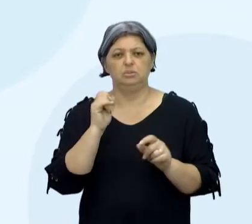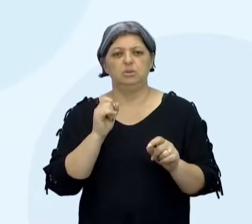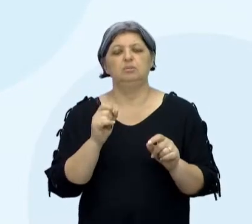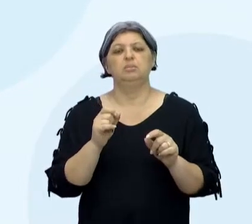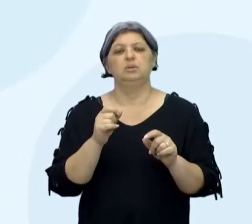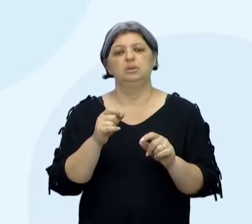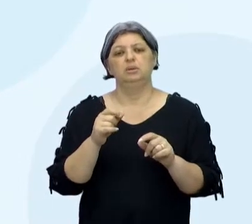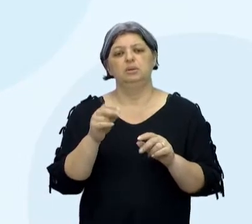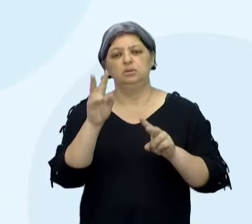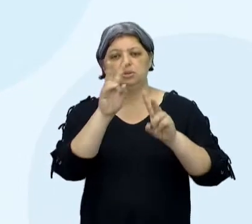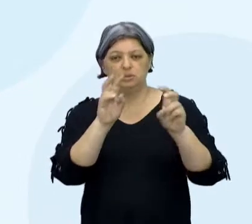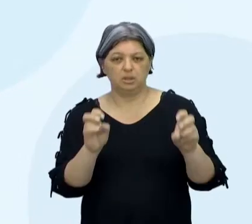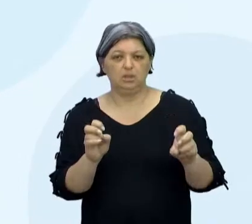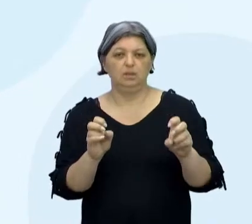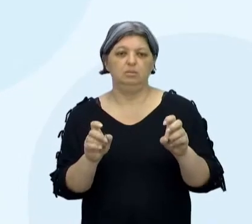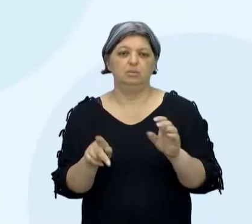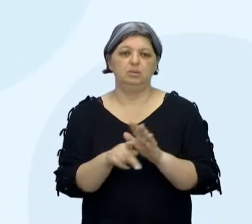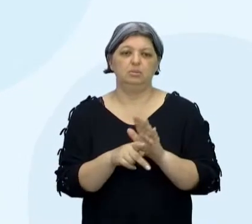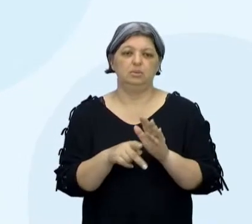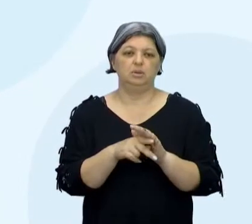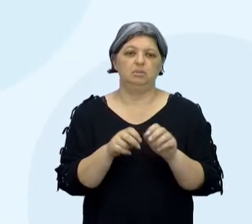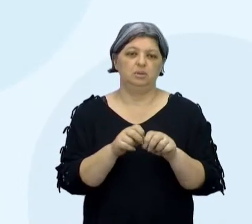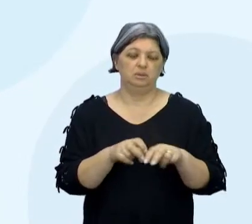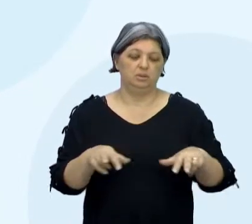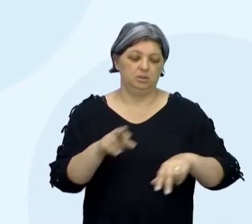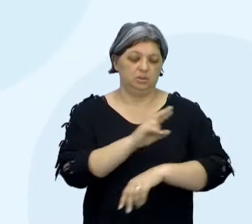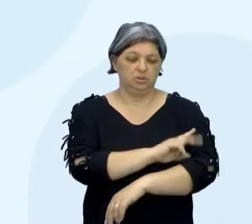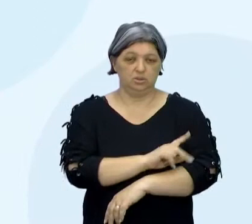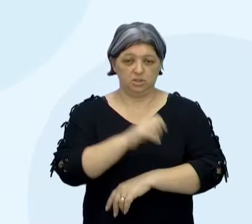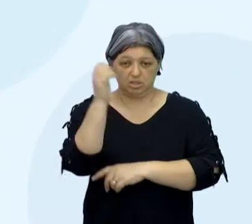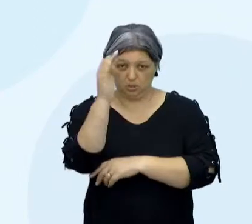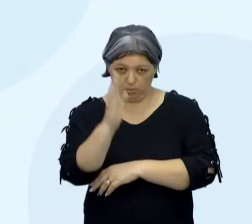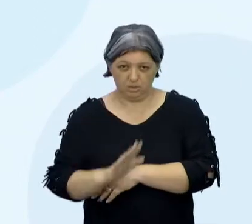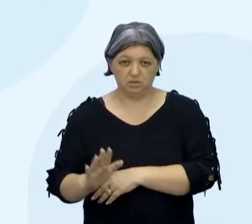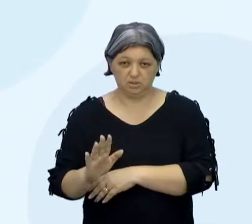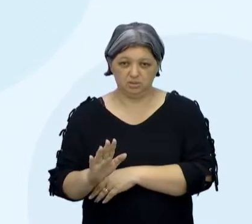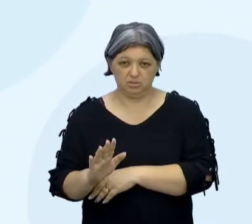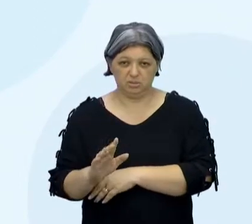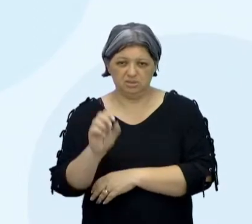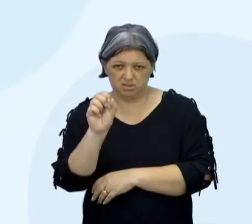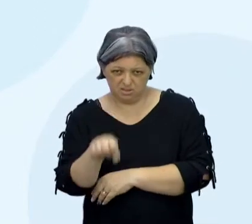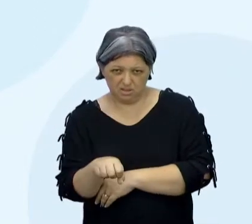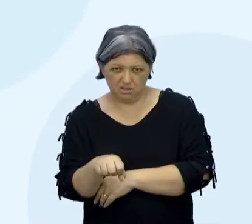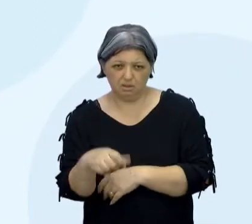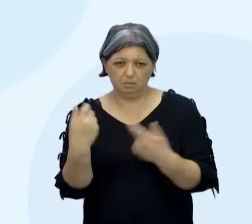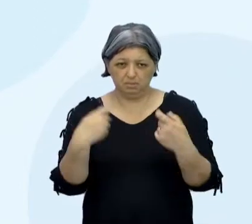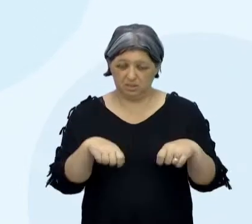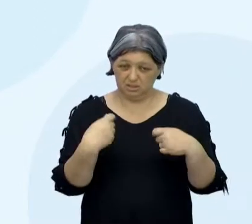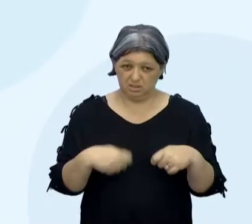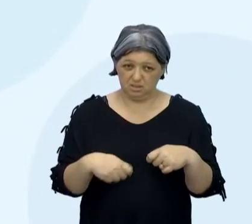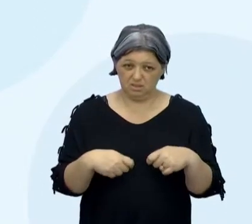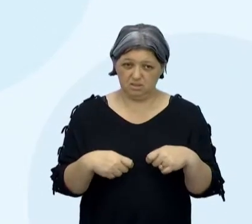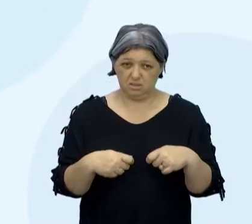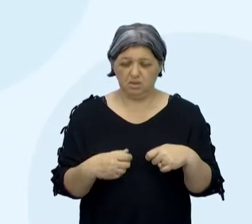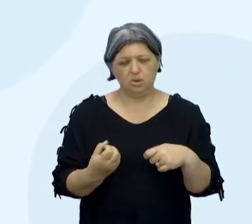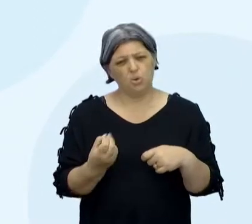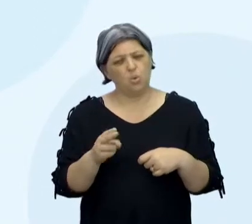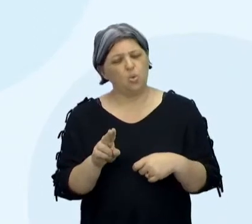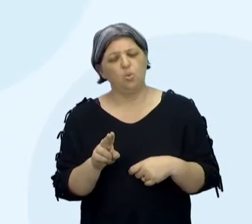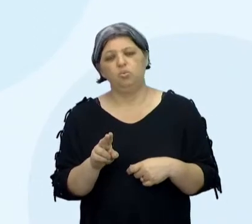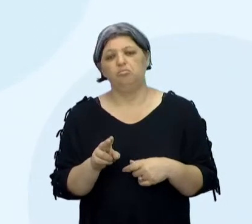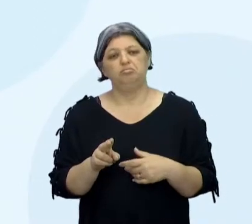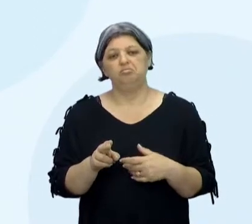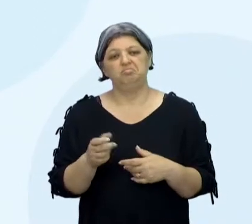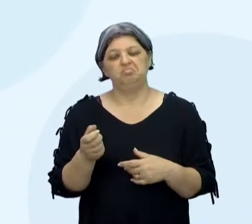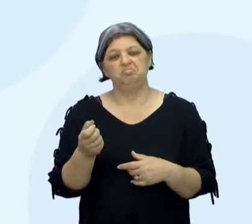referentes às questões étnico-raciais no Brasil realmente há essa necessidade ou não é algo